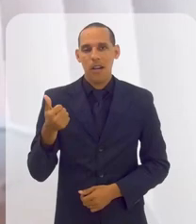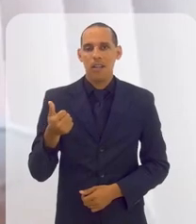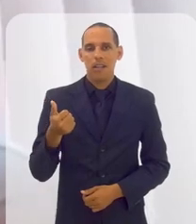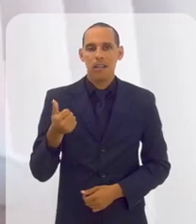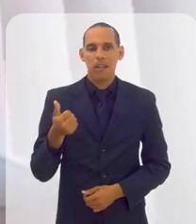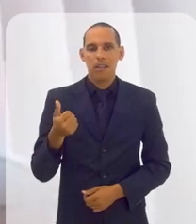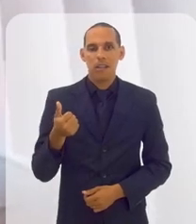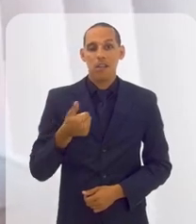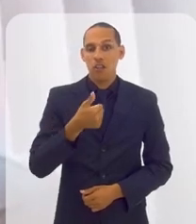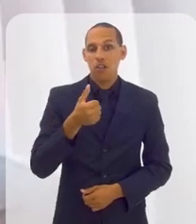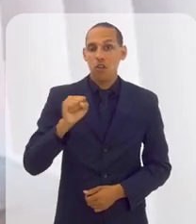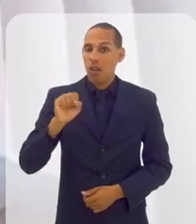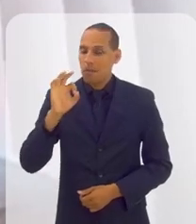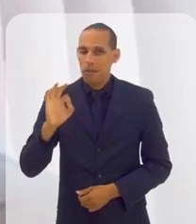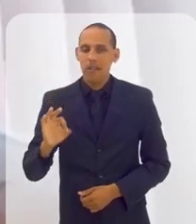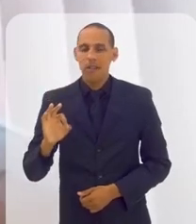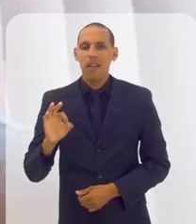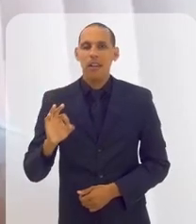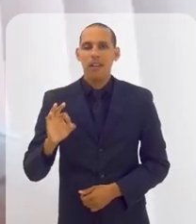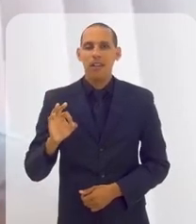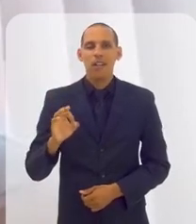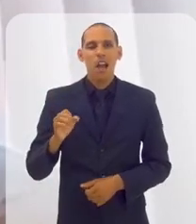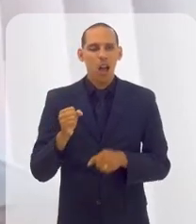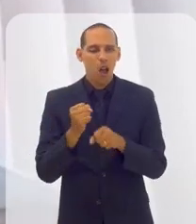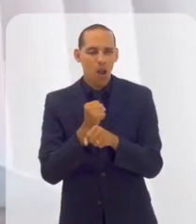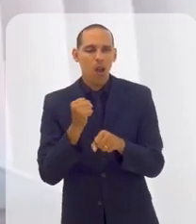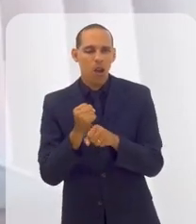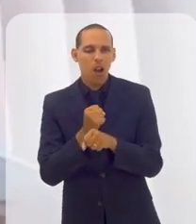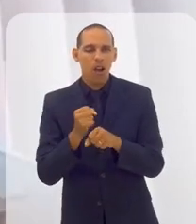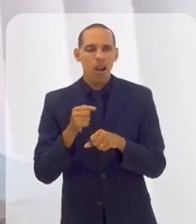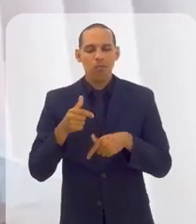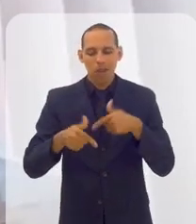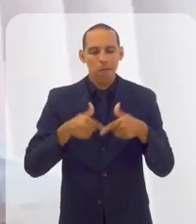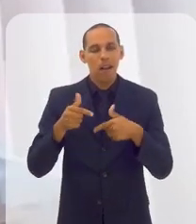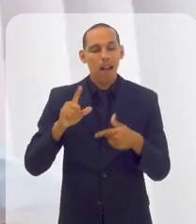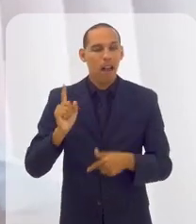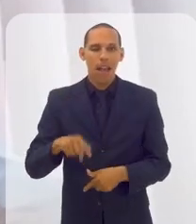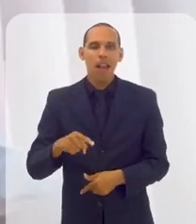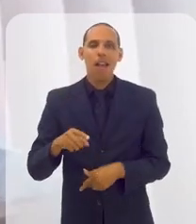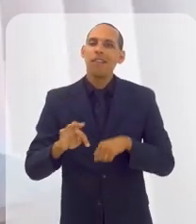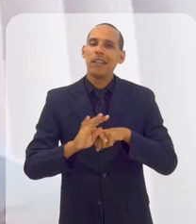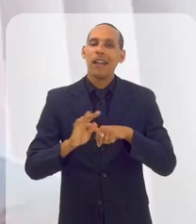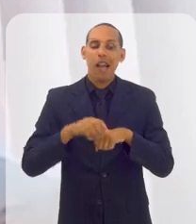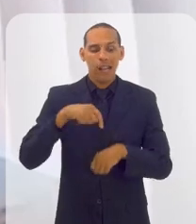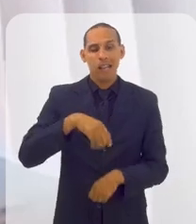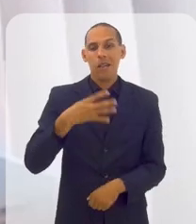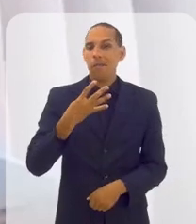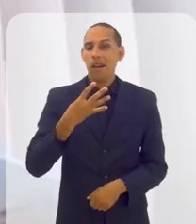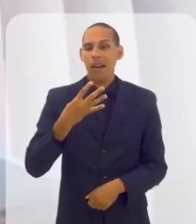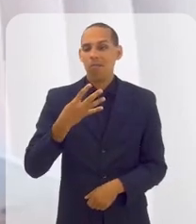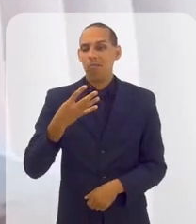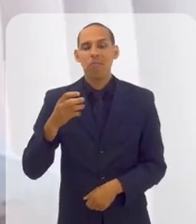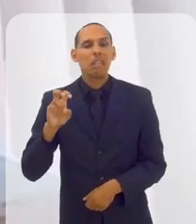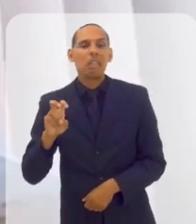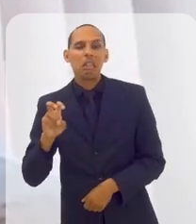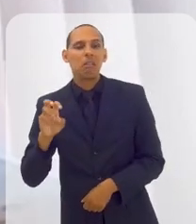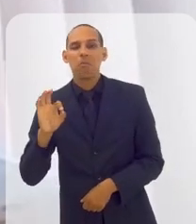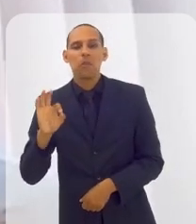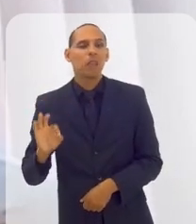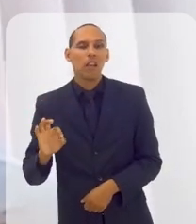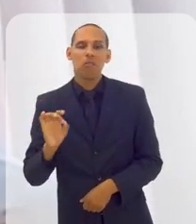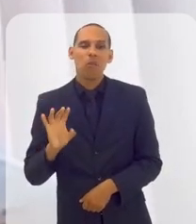20%, 18% da mão de obra da Alemanha é construída de técnico. E aqui nós somos 4, 5% só. E